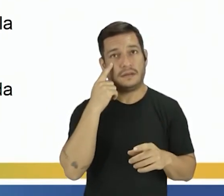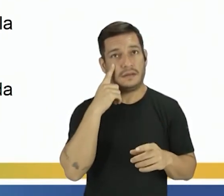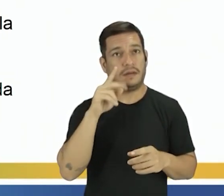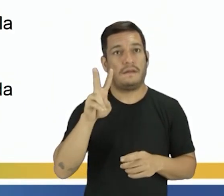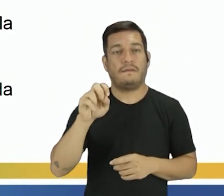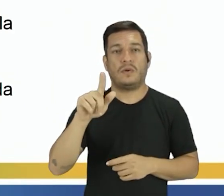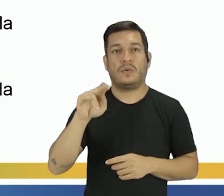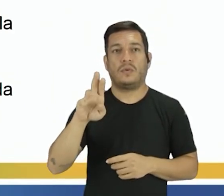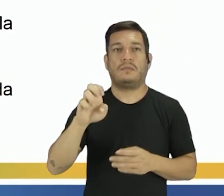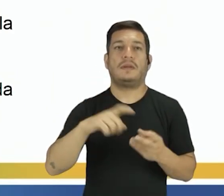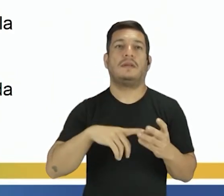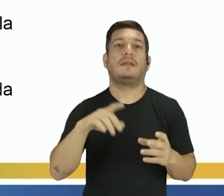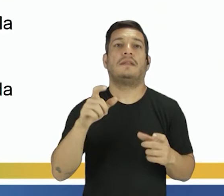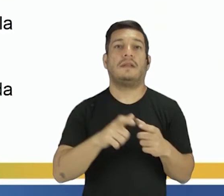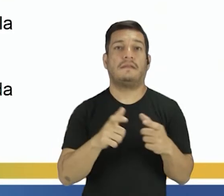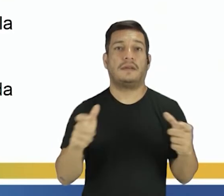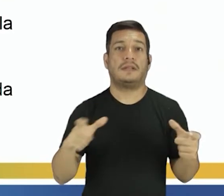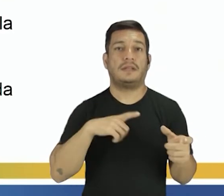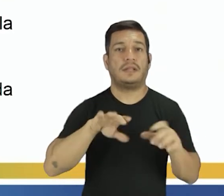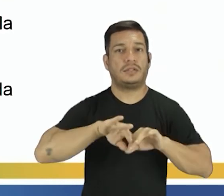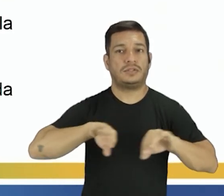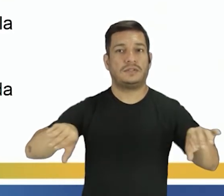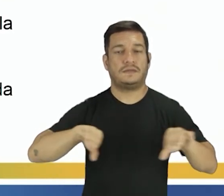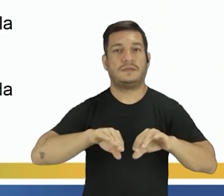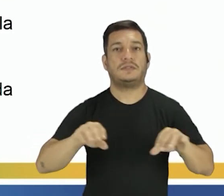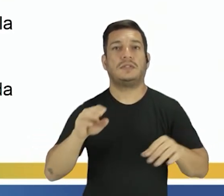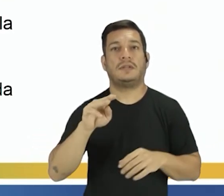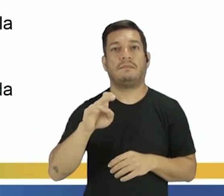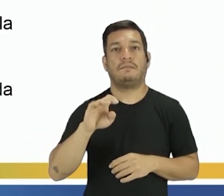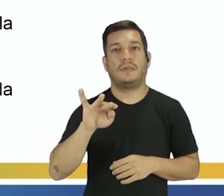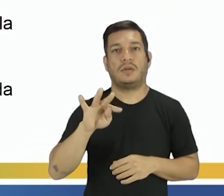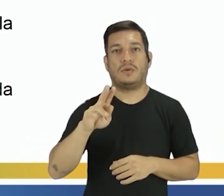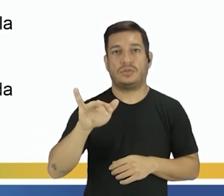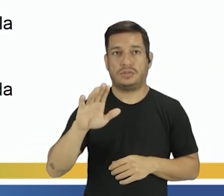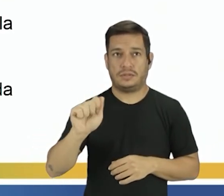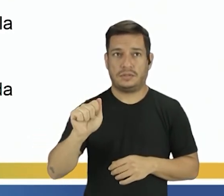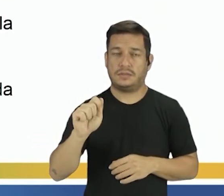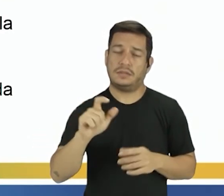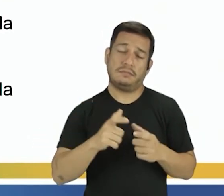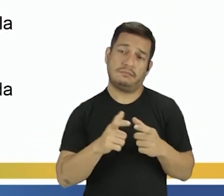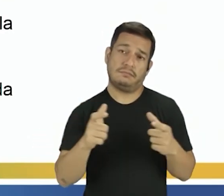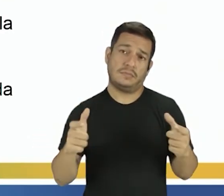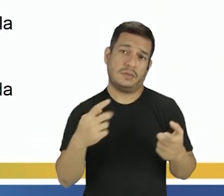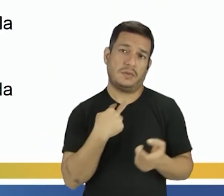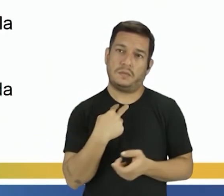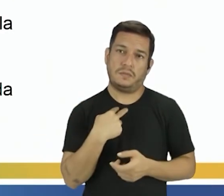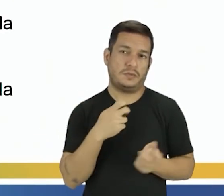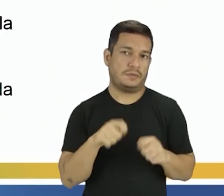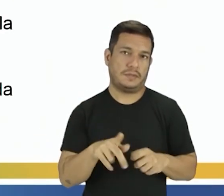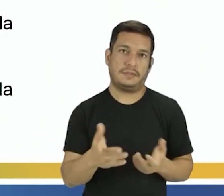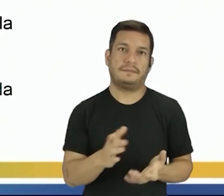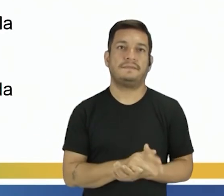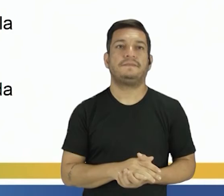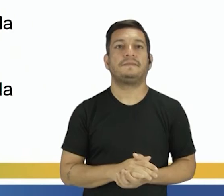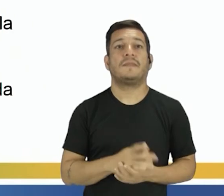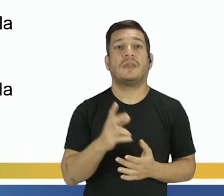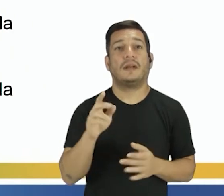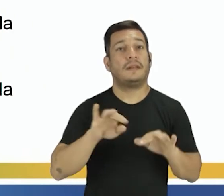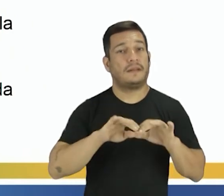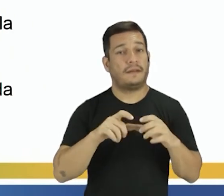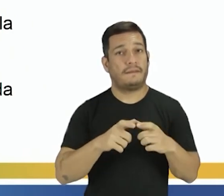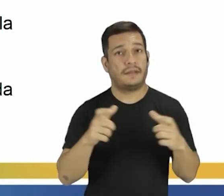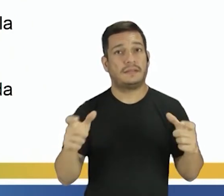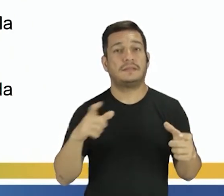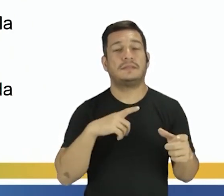ver. Na fase de crescimento ocorrem divisões meióticas? Não, está crescendo, não pode acontecer meiose. Na fase